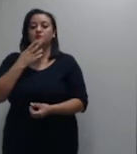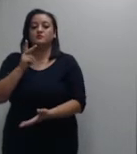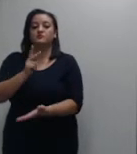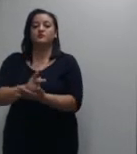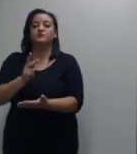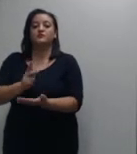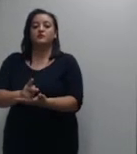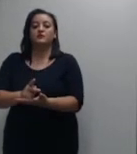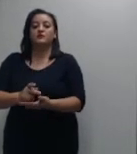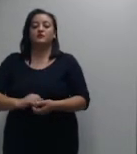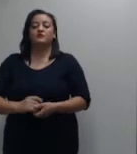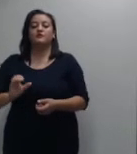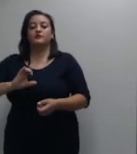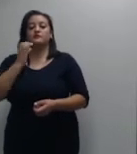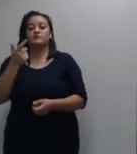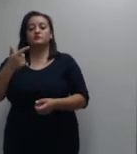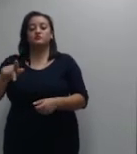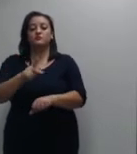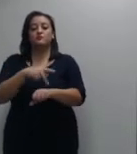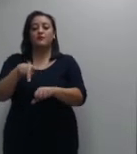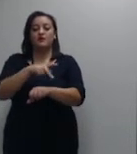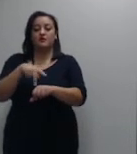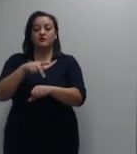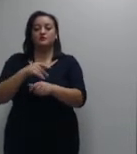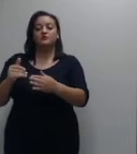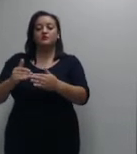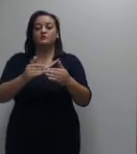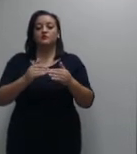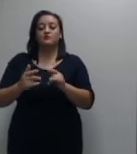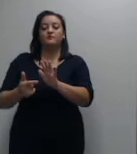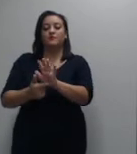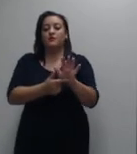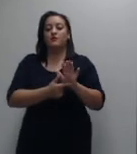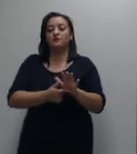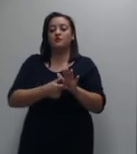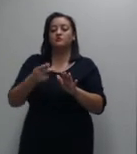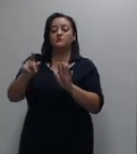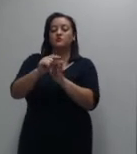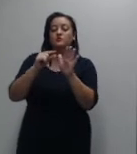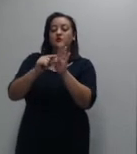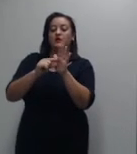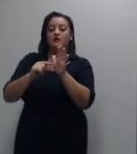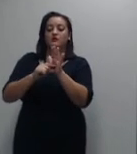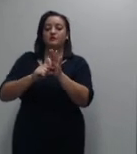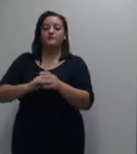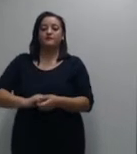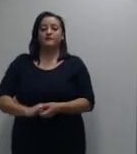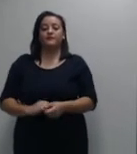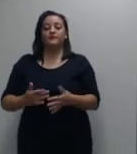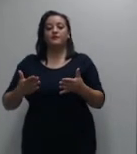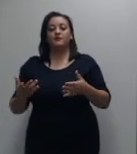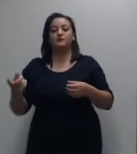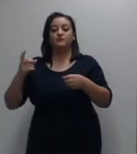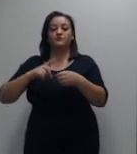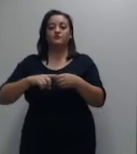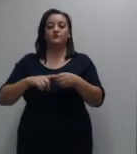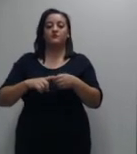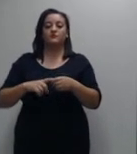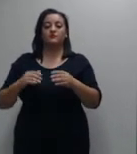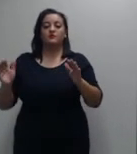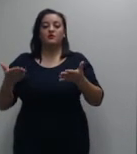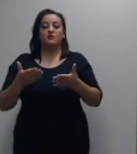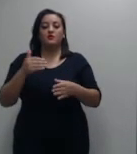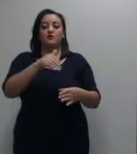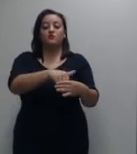da decisão estrangeira no sistema apresentado o vosso de ser tão vou tomar os